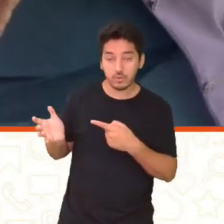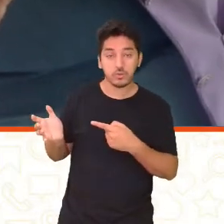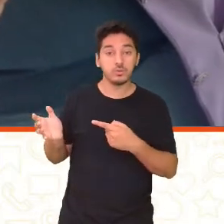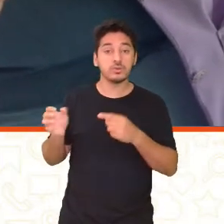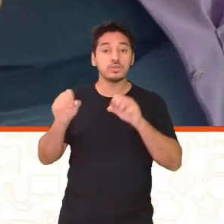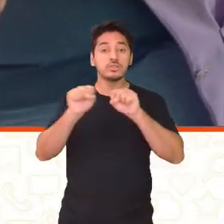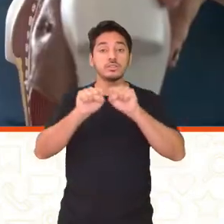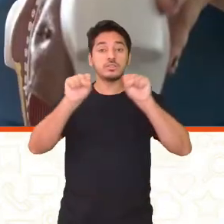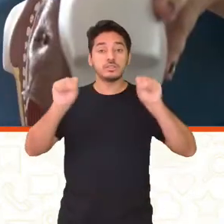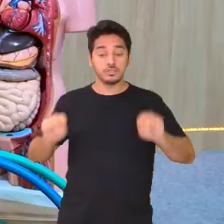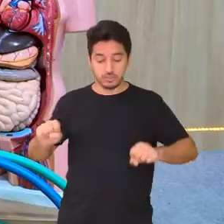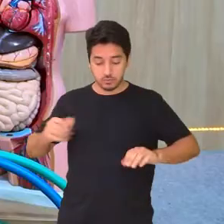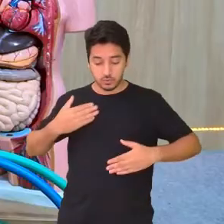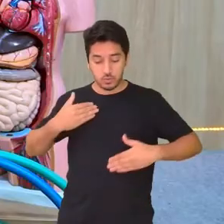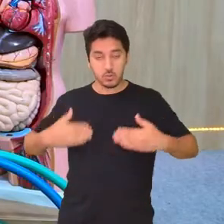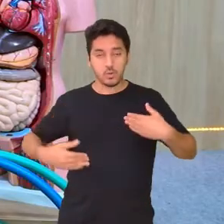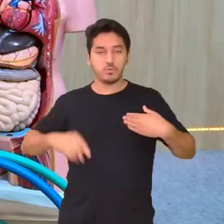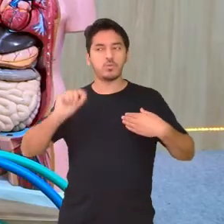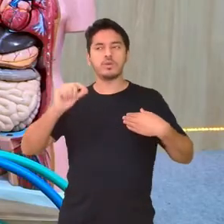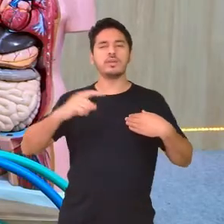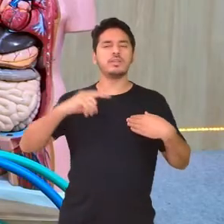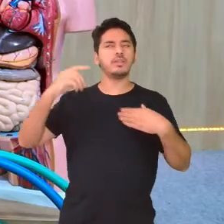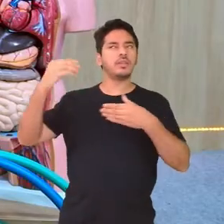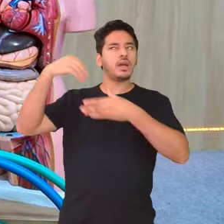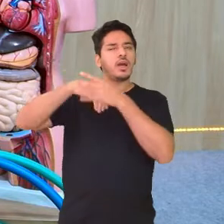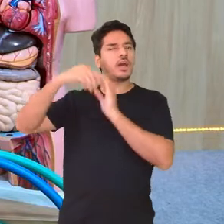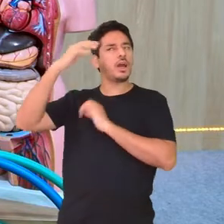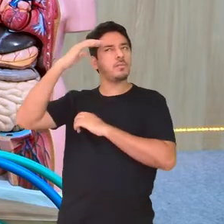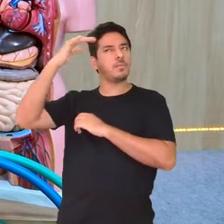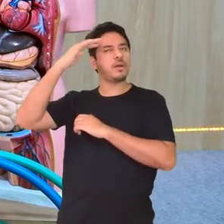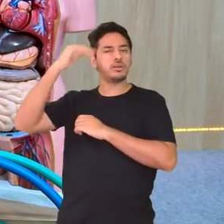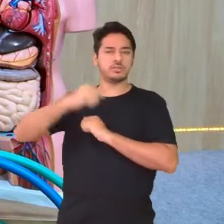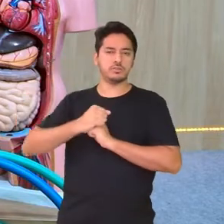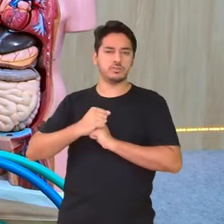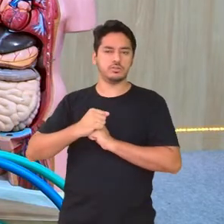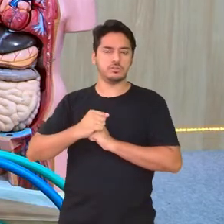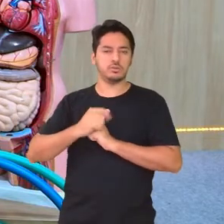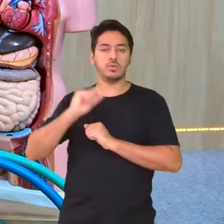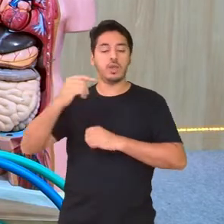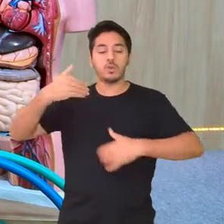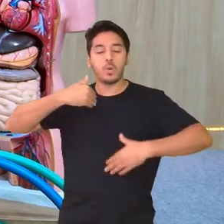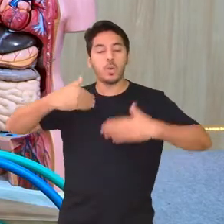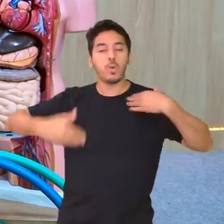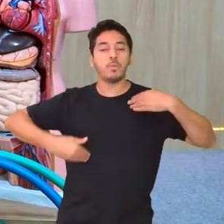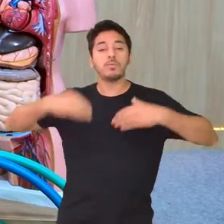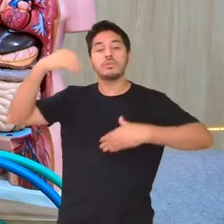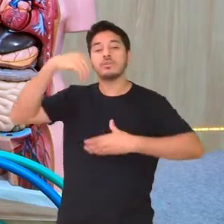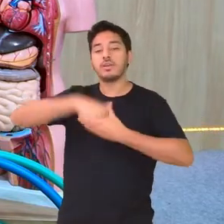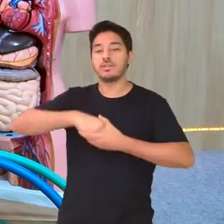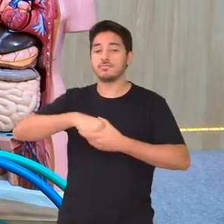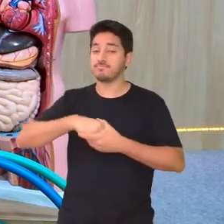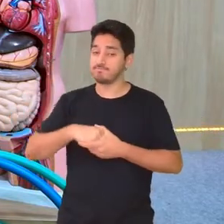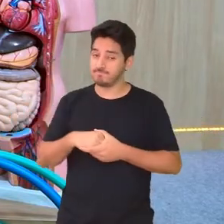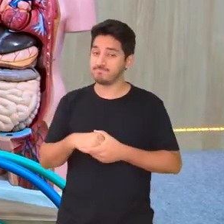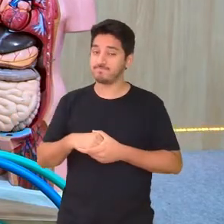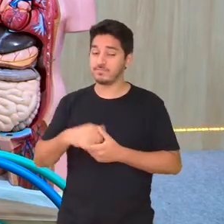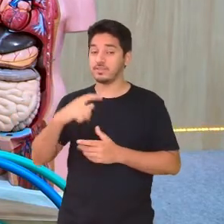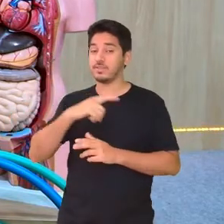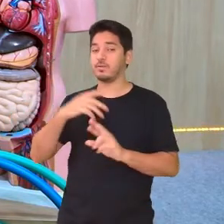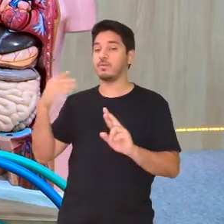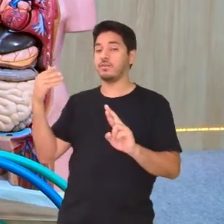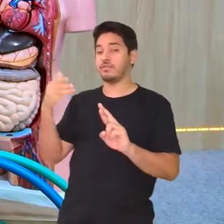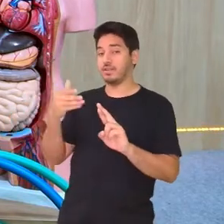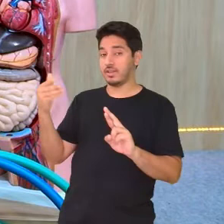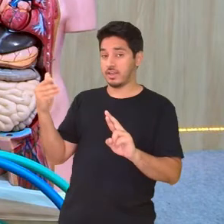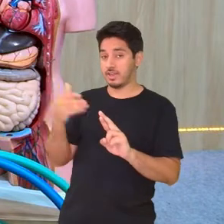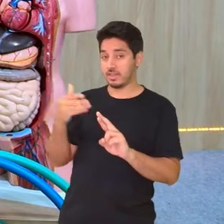corporal, as partes do corpo. O que é que temos na cabeça? O que é que faz parte desse seu corpo? Primeiro ter ele como referência